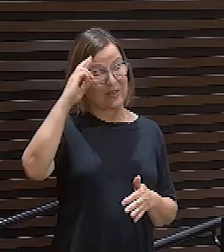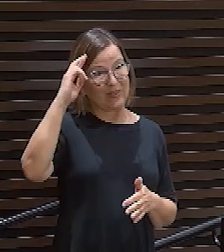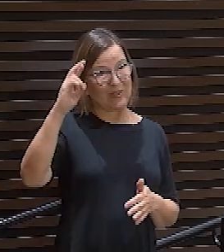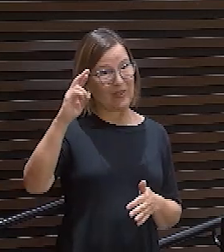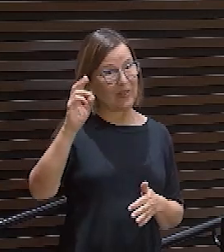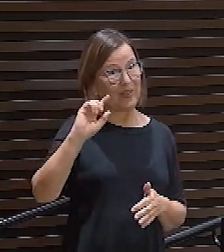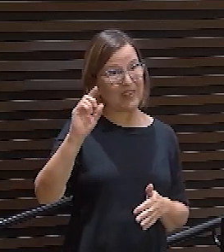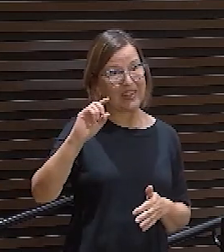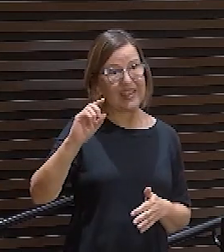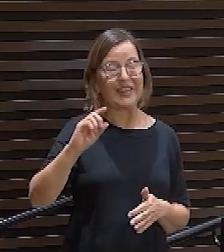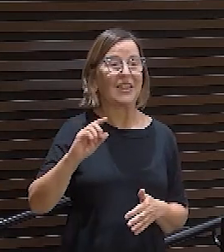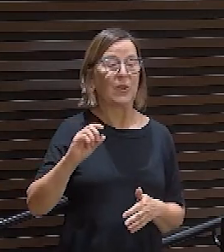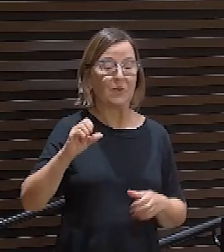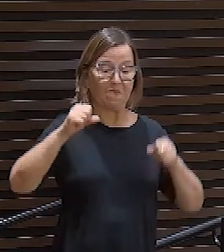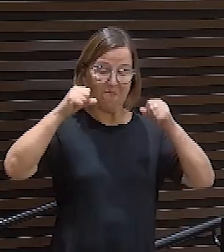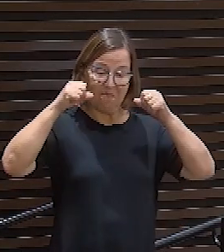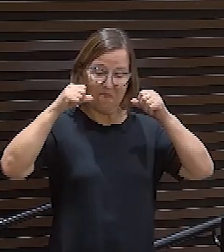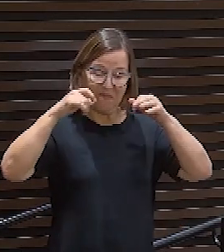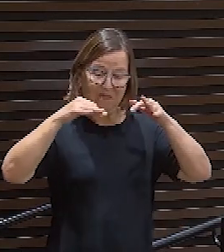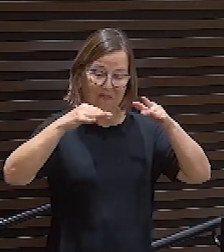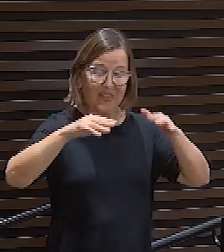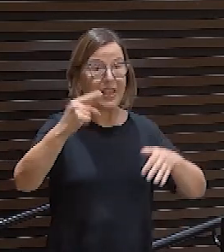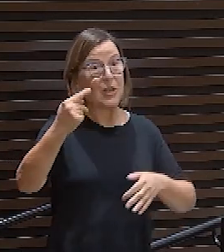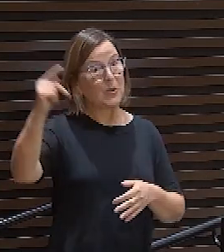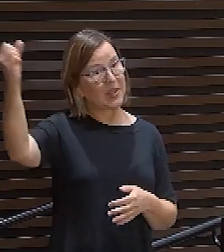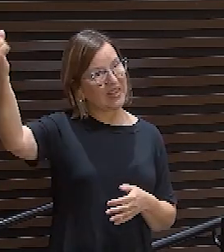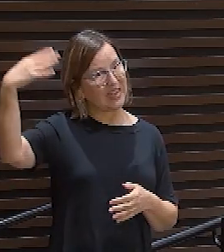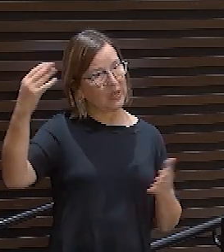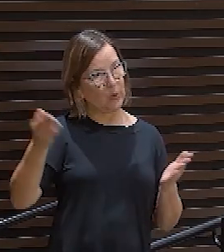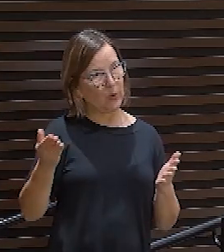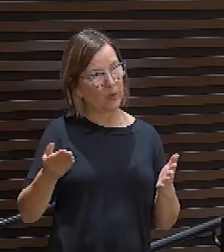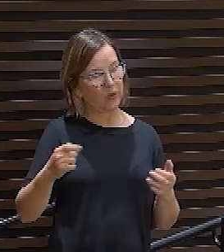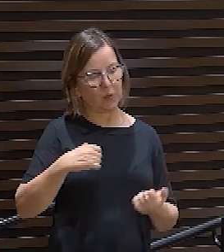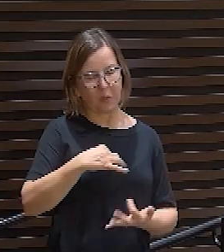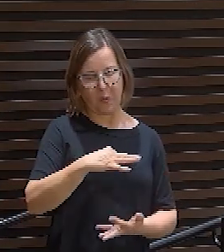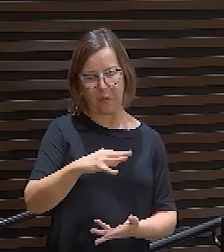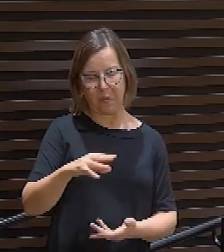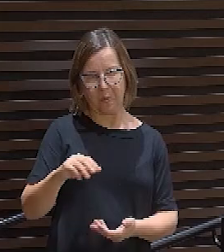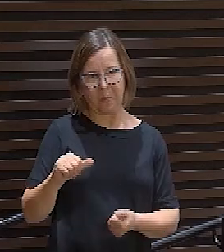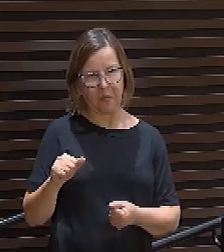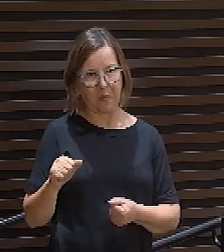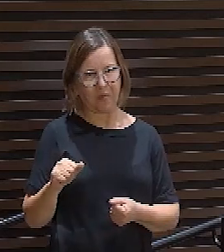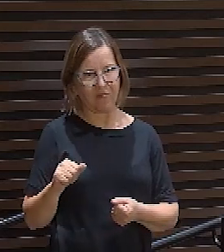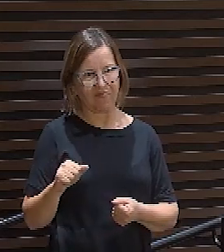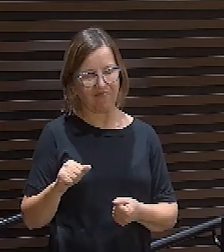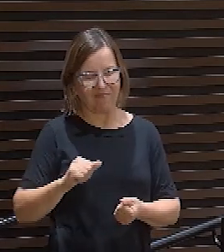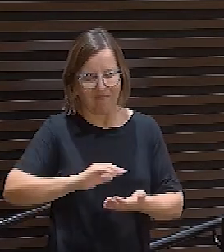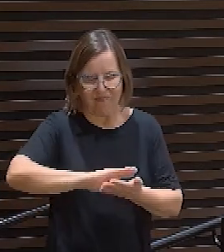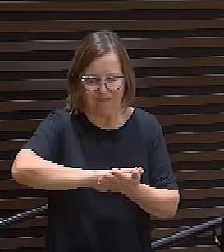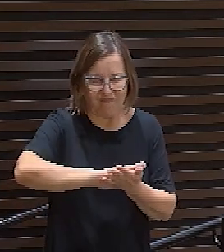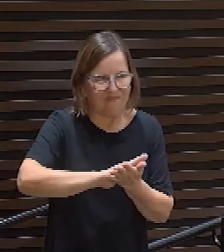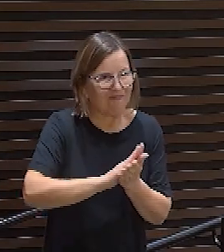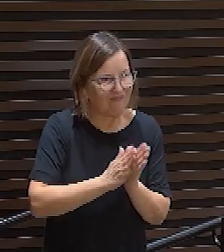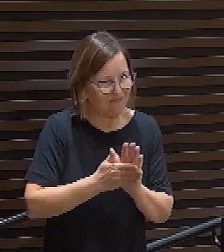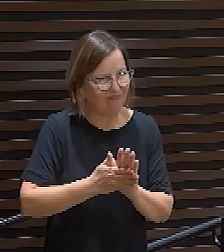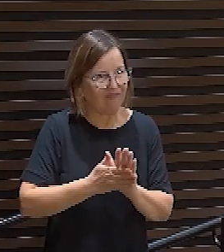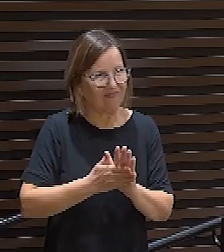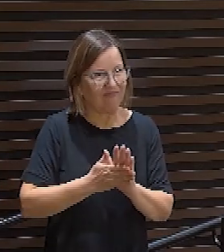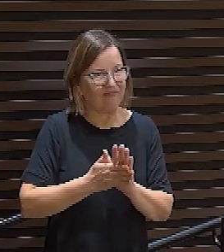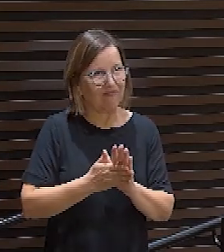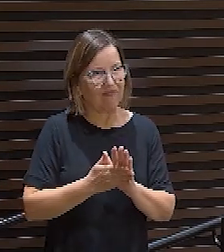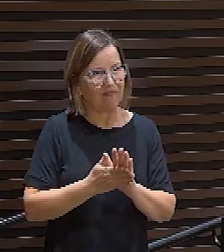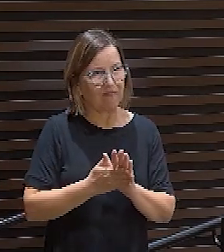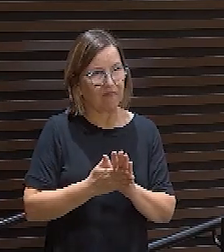graça dele hoje, o mundo estaria sendo consumido. Que Deus